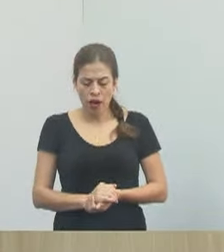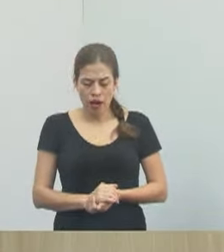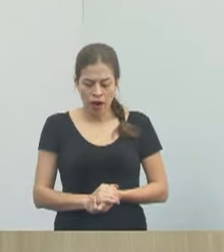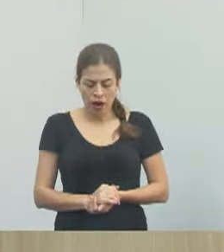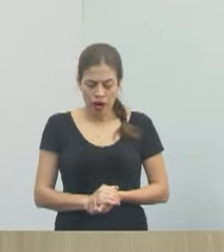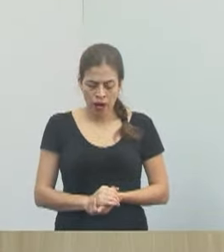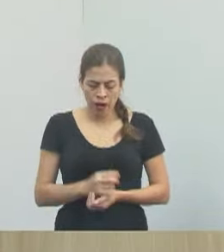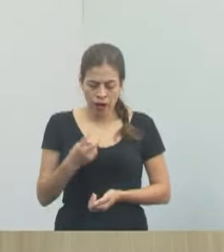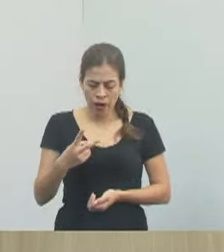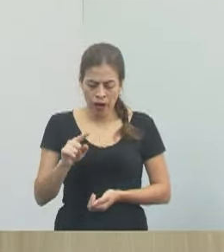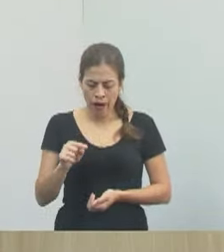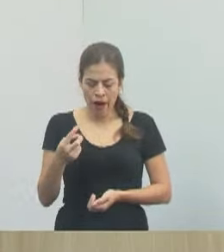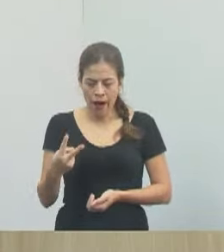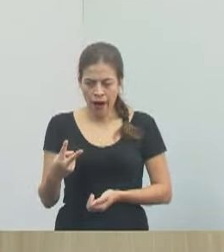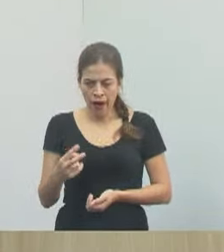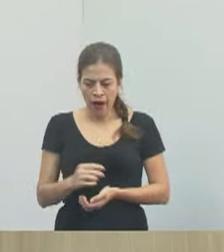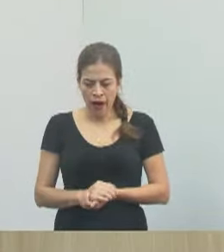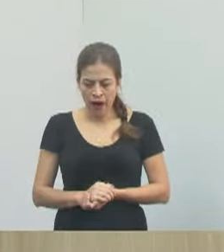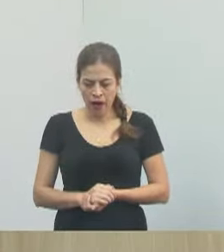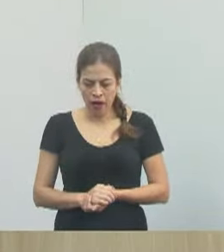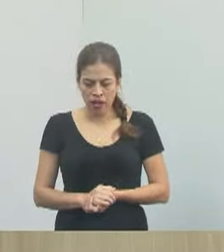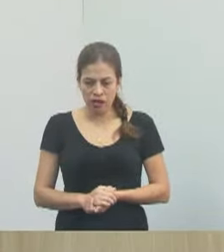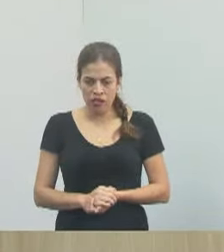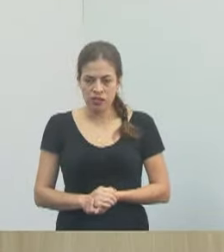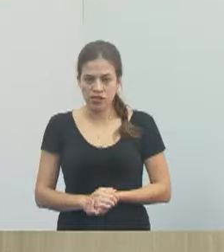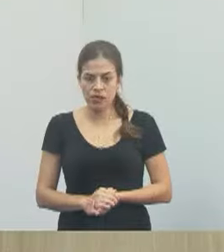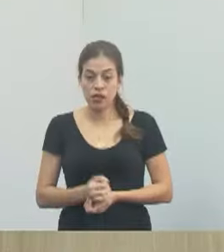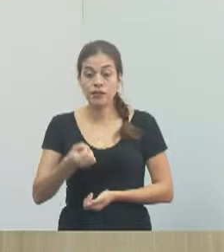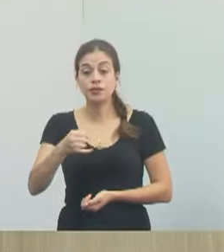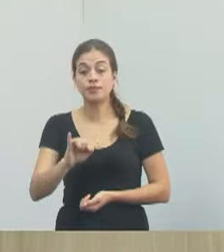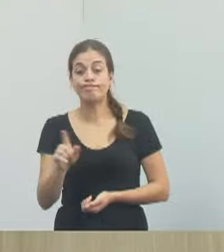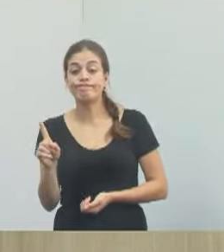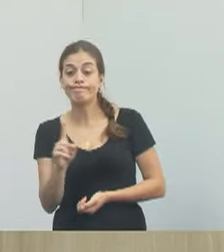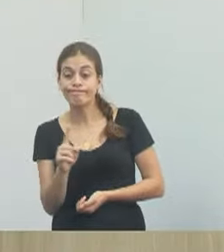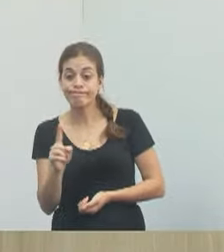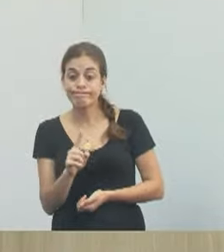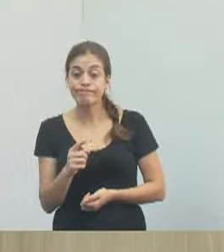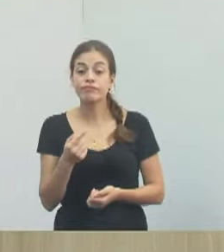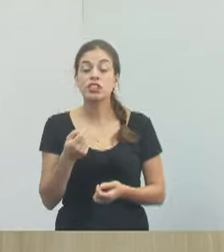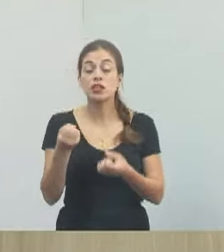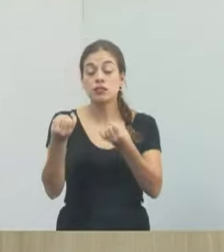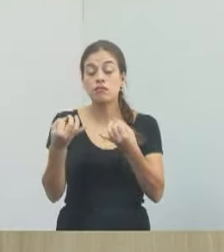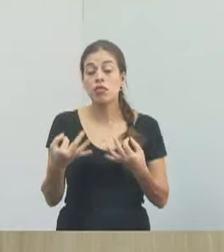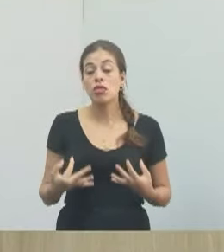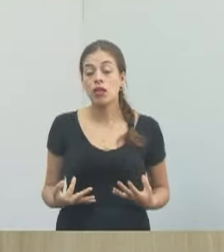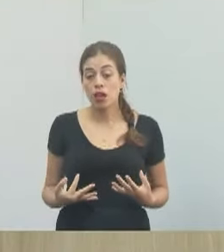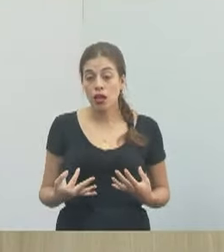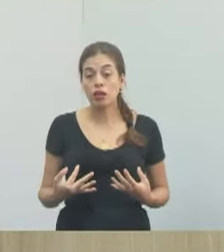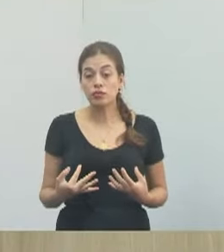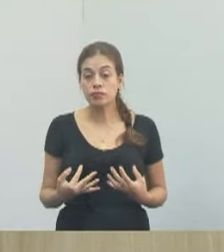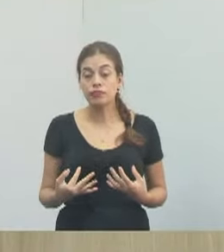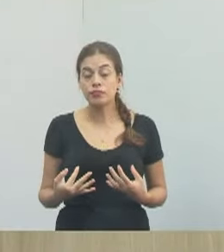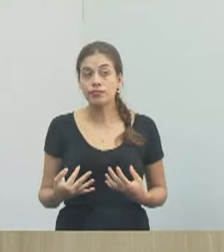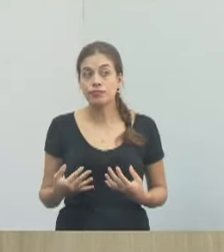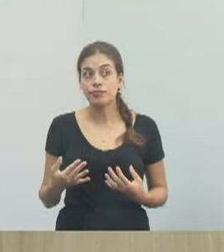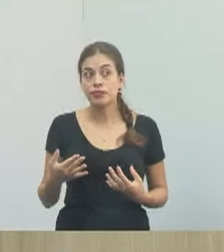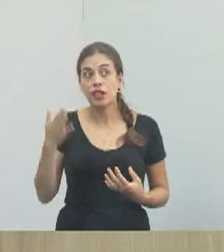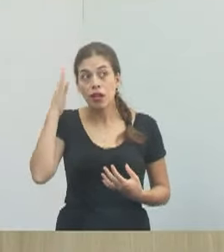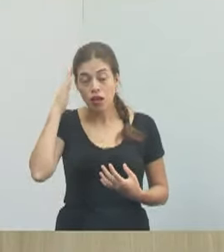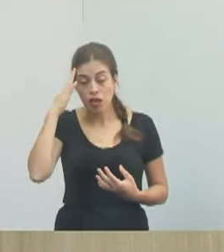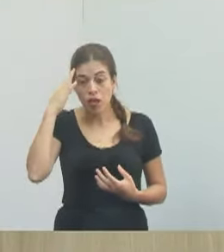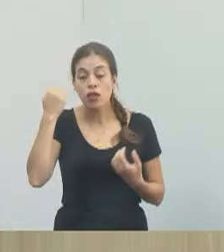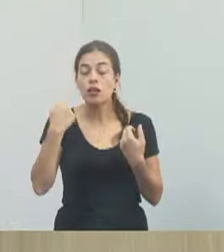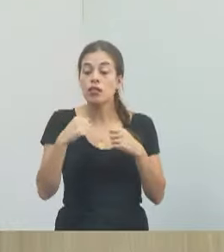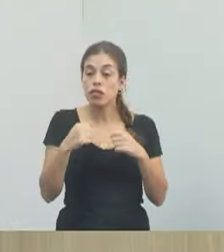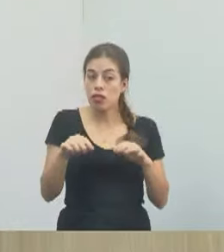dois ponto do caso negativo justificar haja visto a imposição